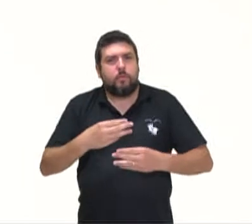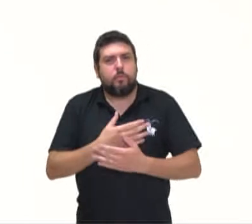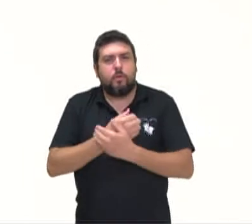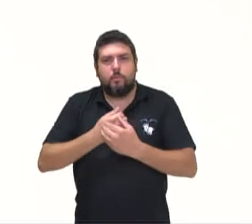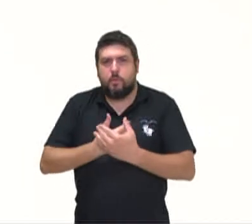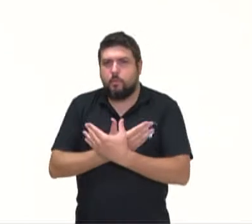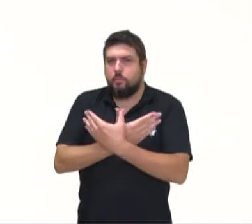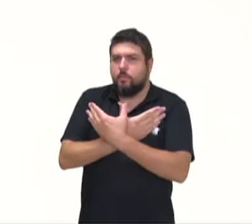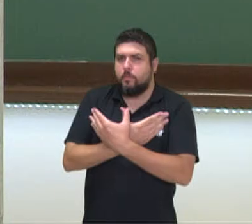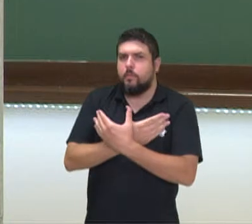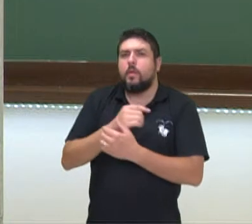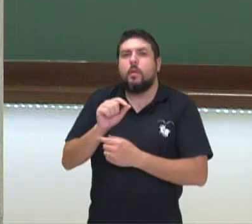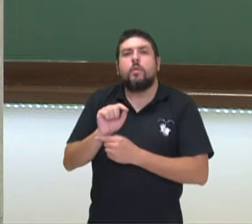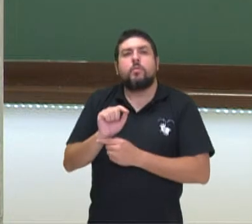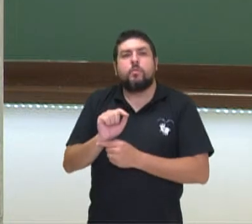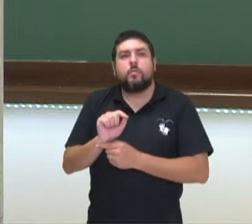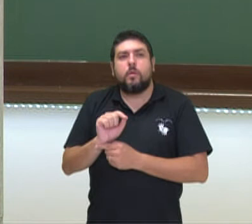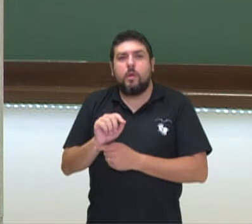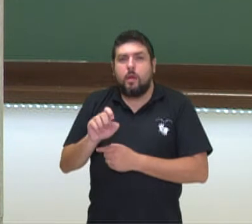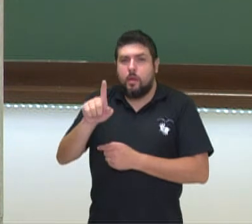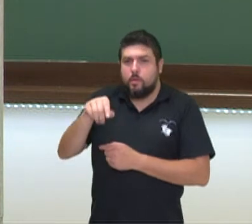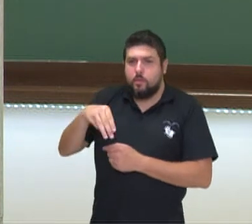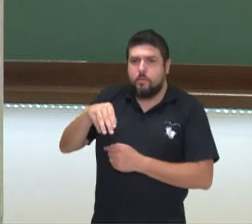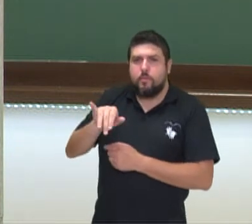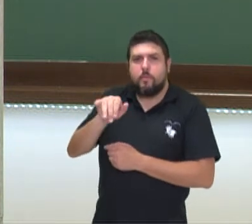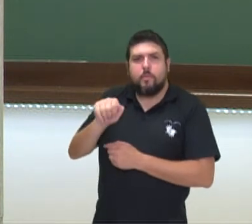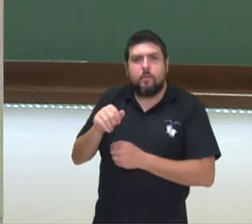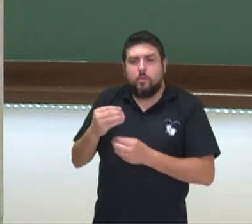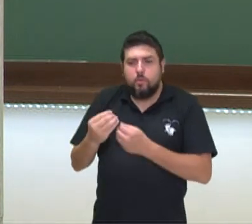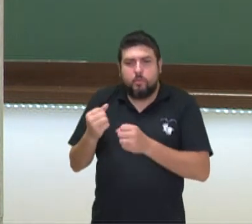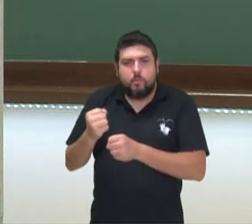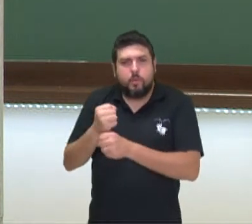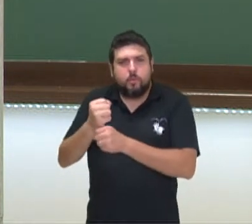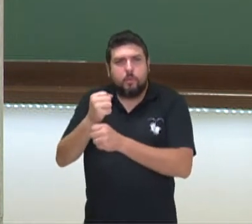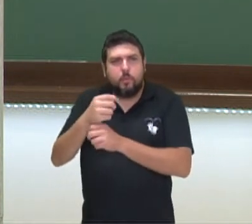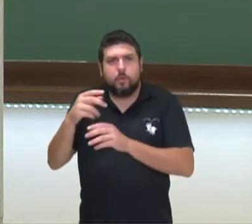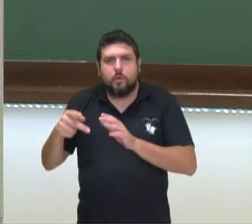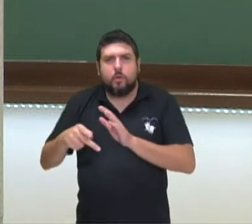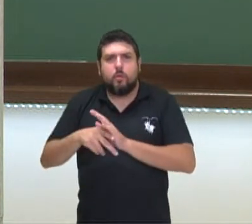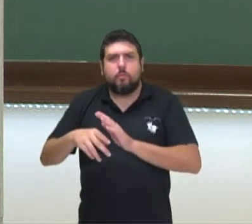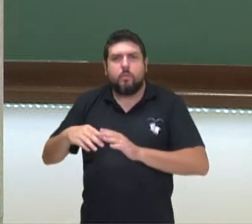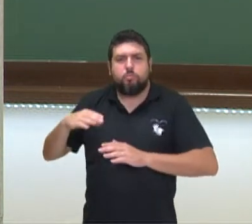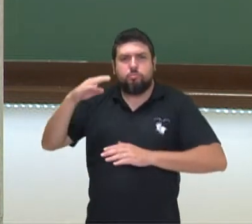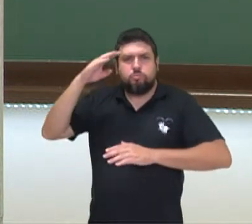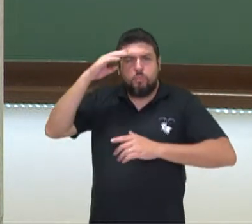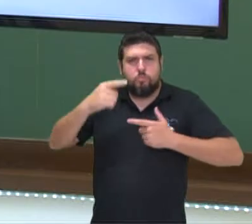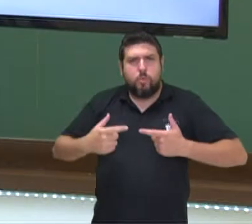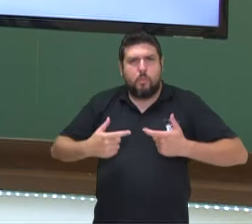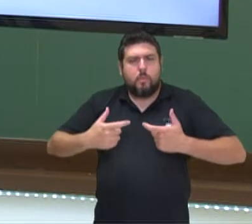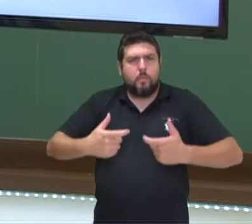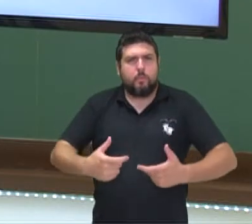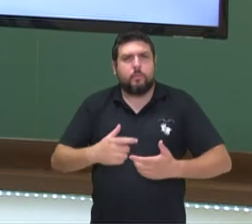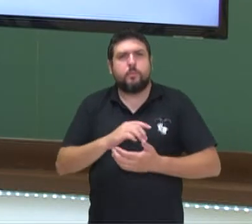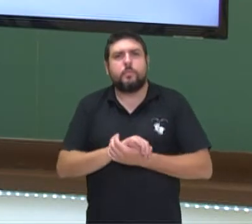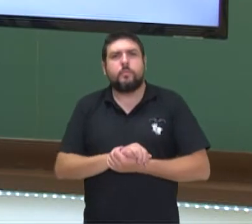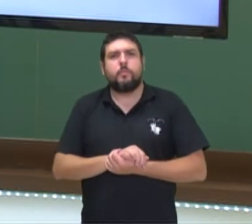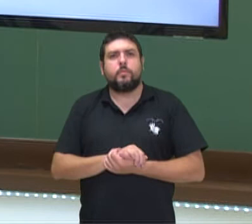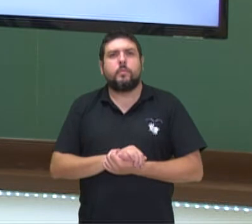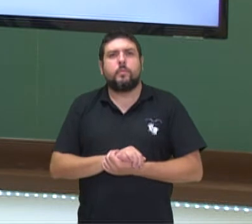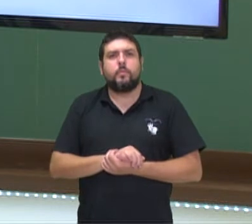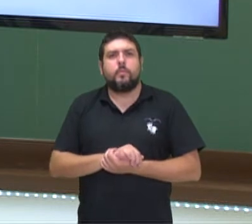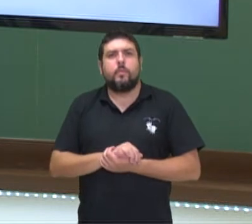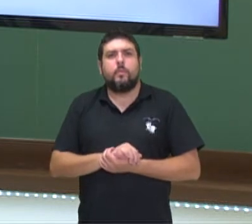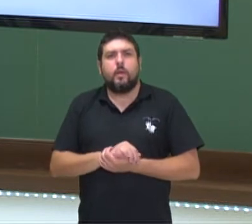sua grandiosidade, pelo conhecimento empregado na construção dessa obra, o Templo dos Guerreiros,